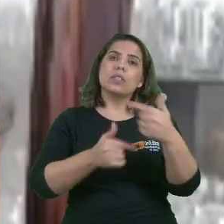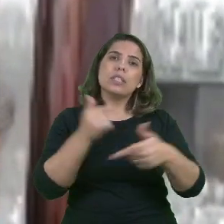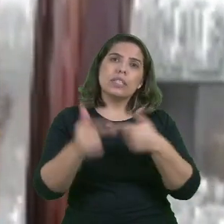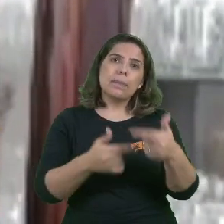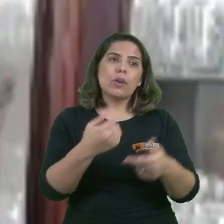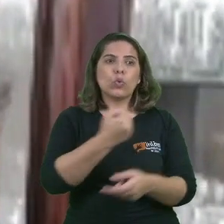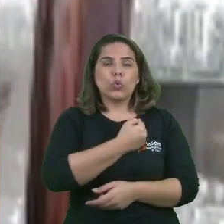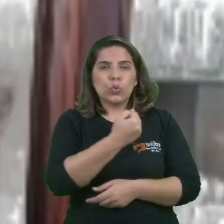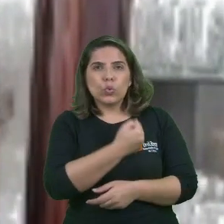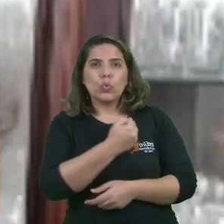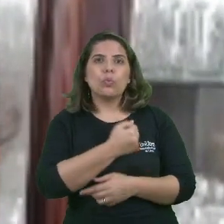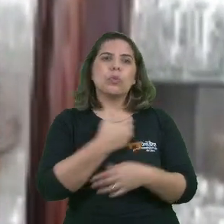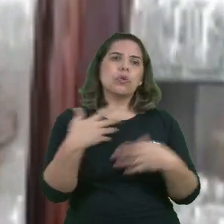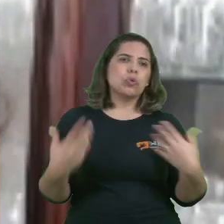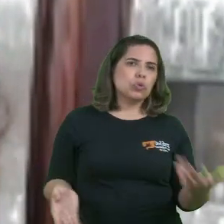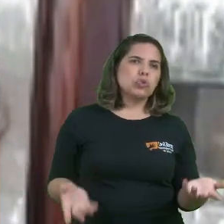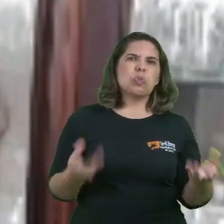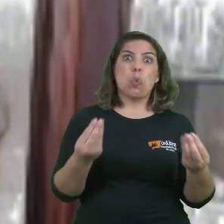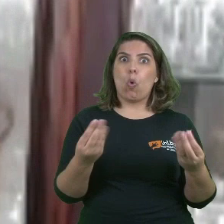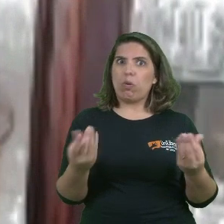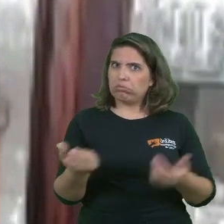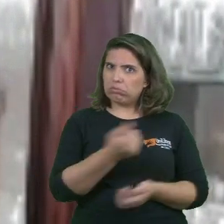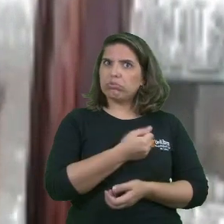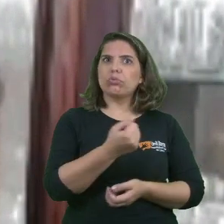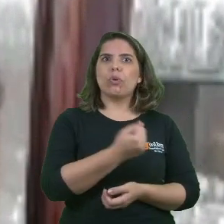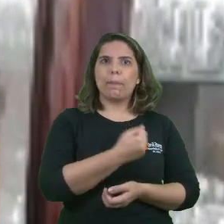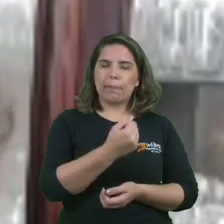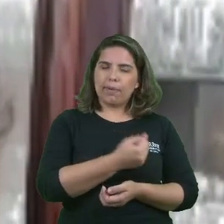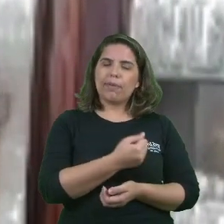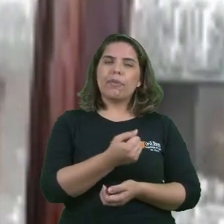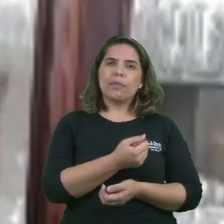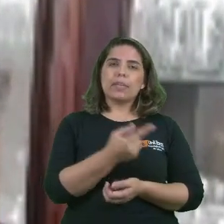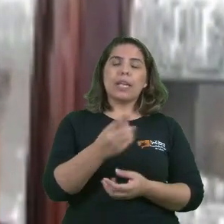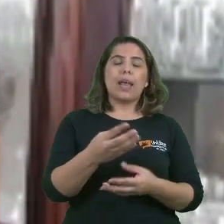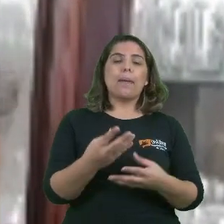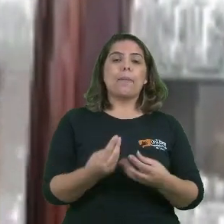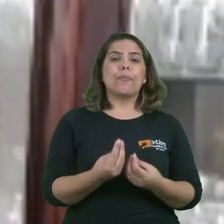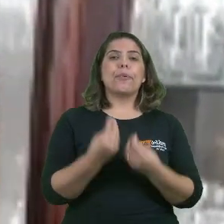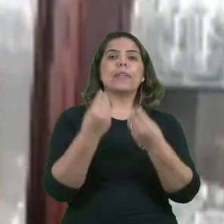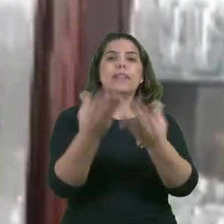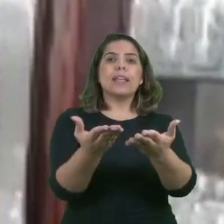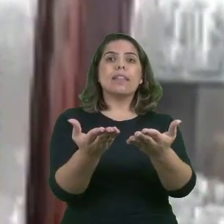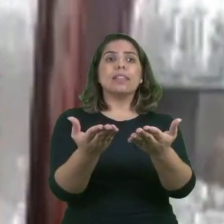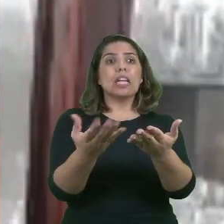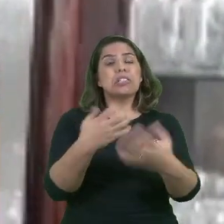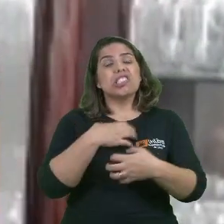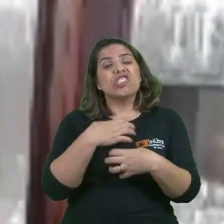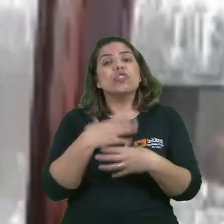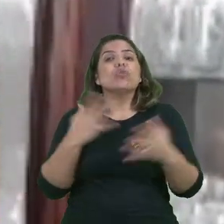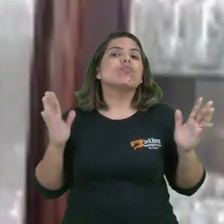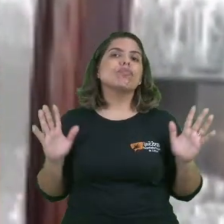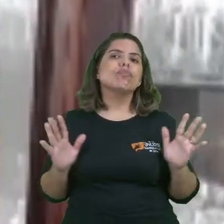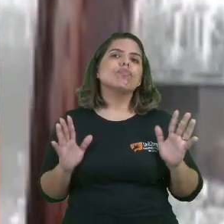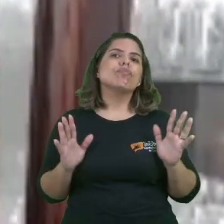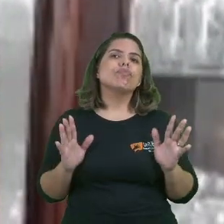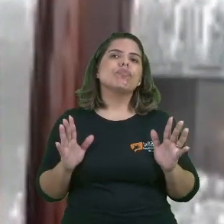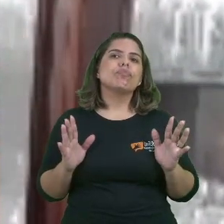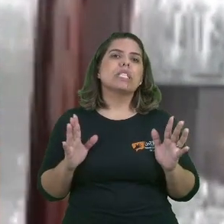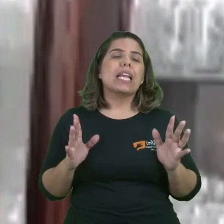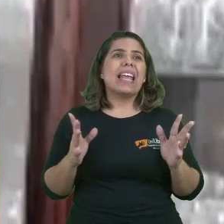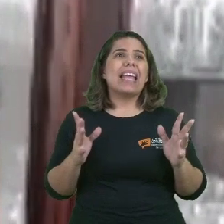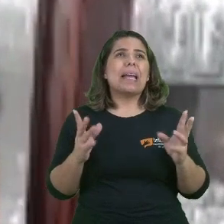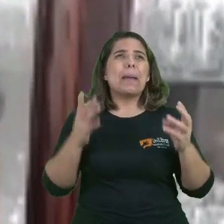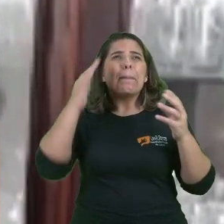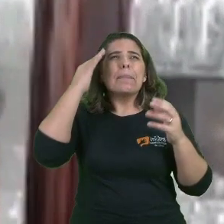com o número muitos números para poder dar da sentido dar dá